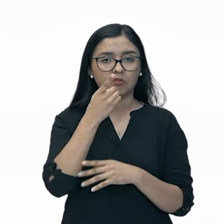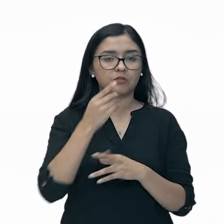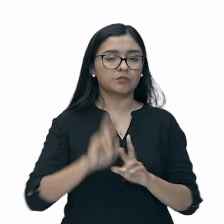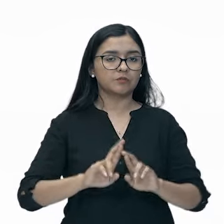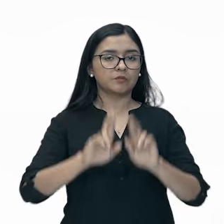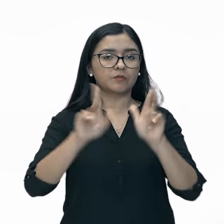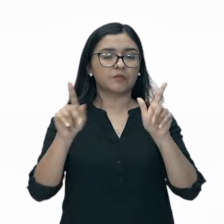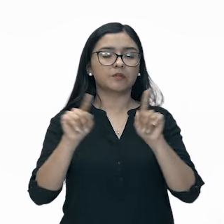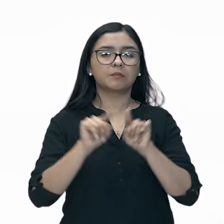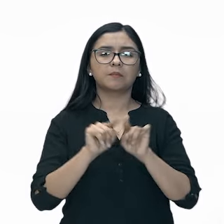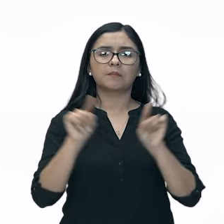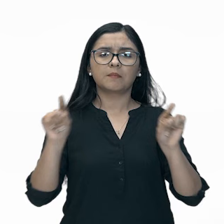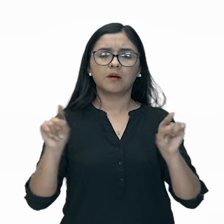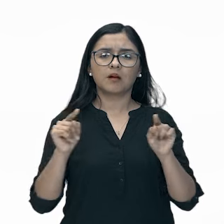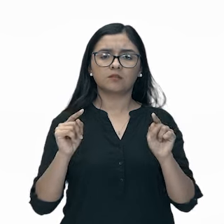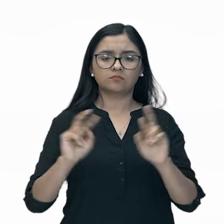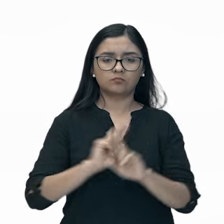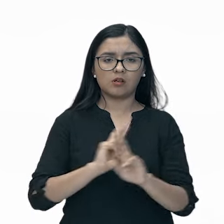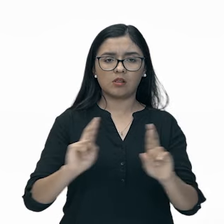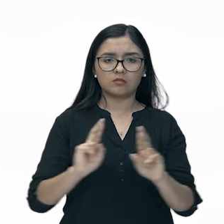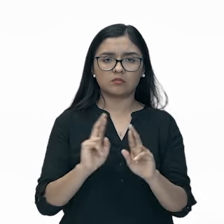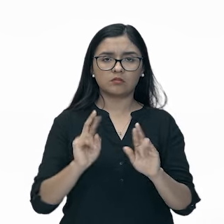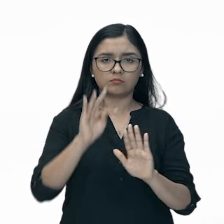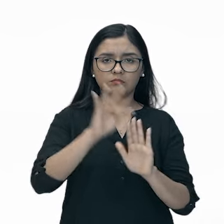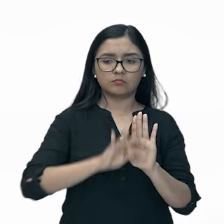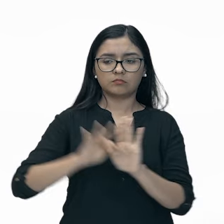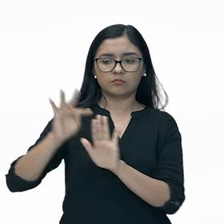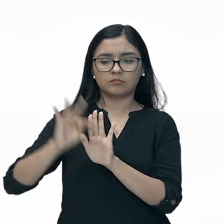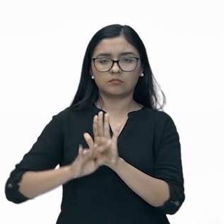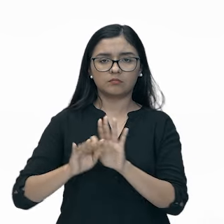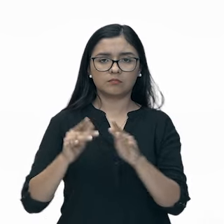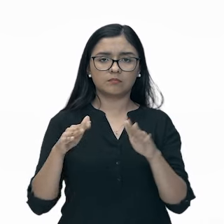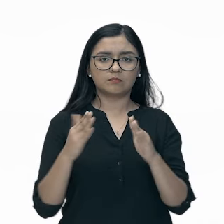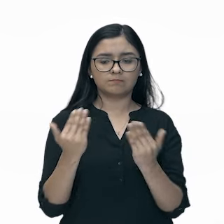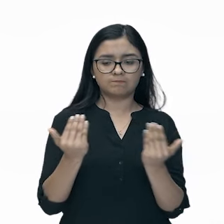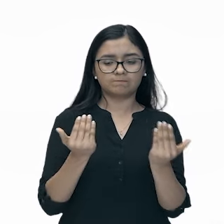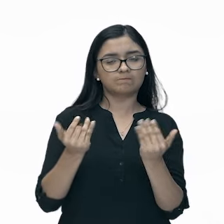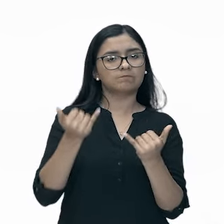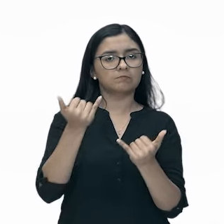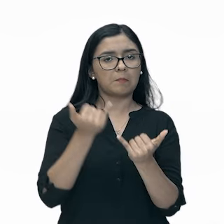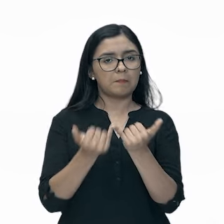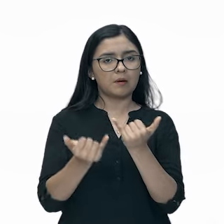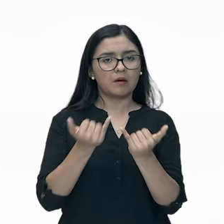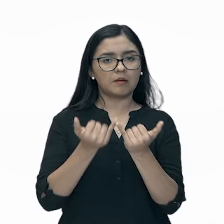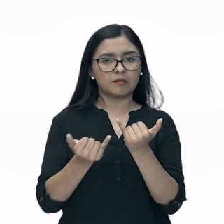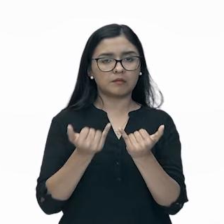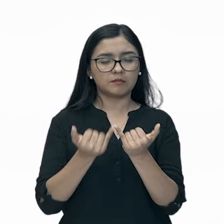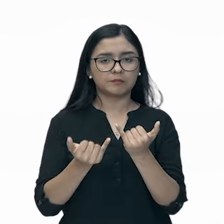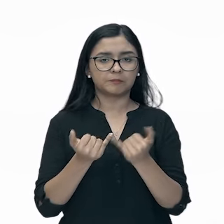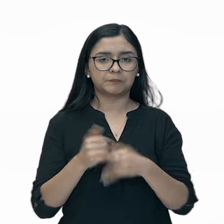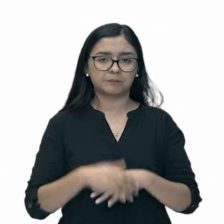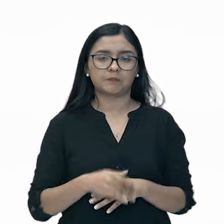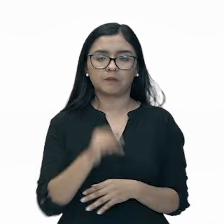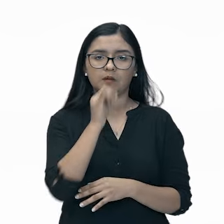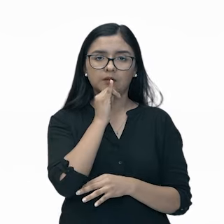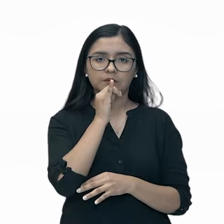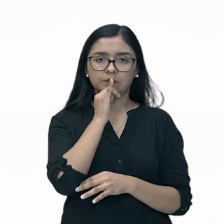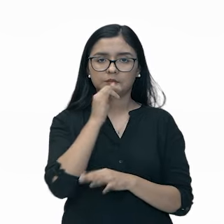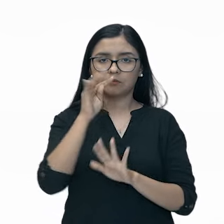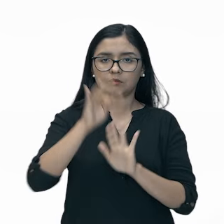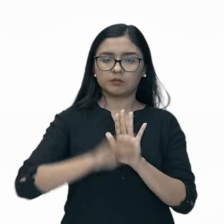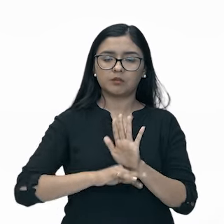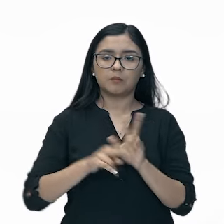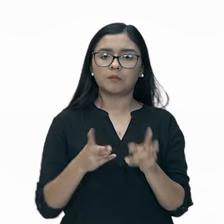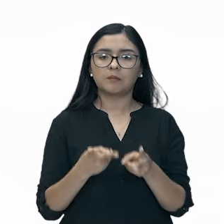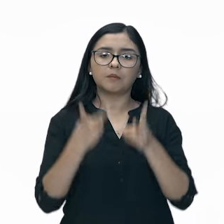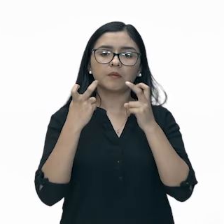eles apresentam com uma relação íntima semelhante Nossa neste texto publicado de agora por exemplo eu consigo